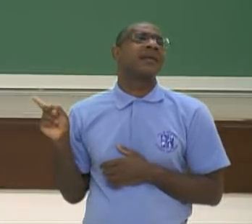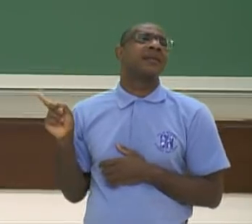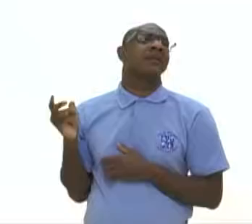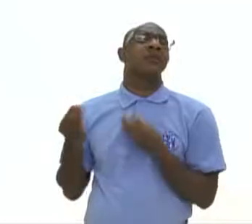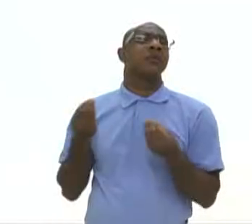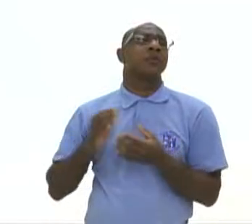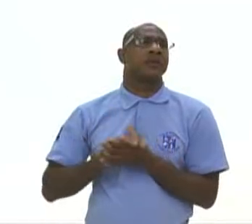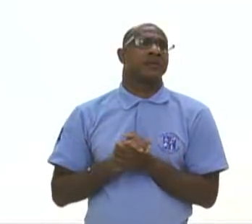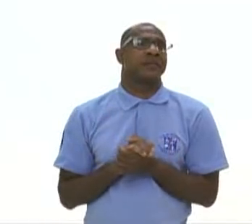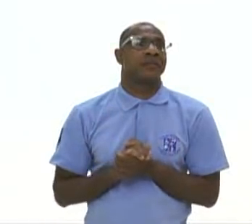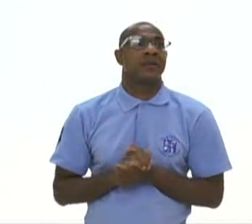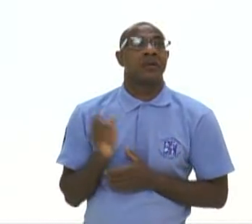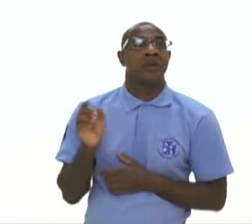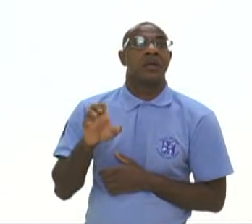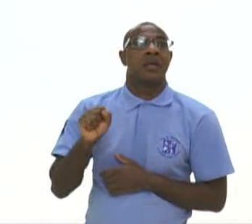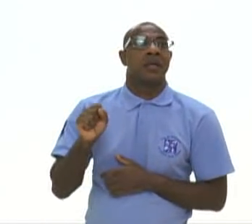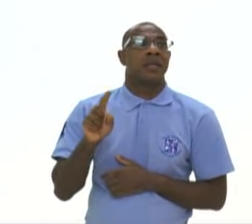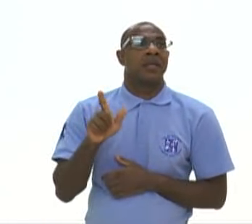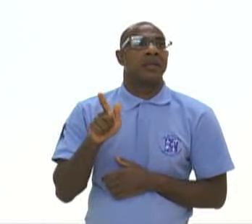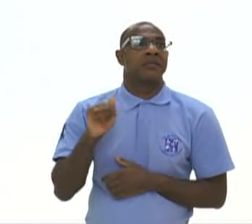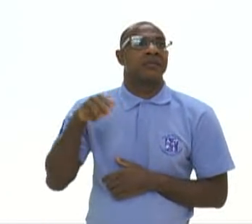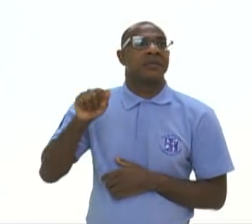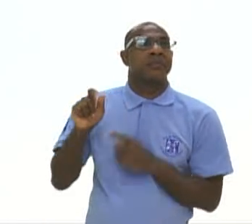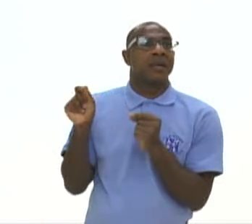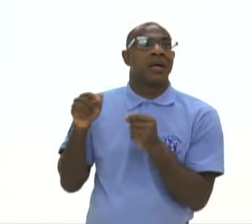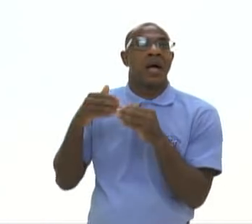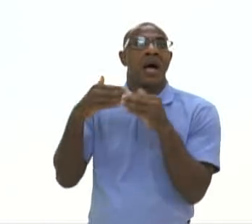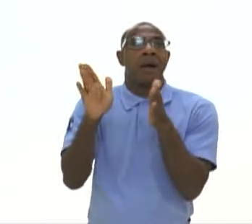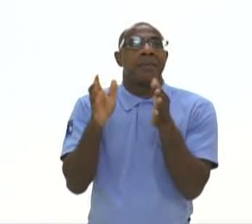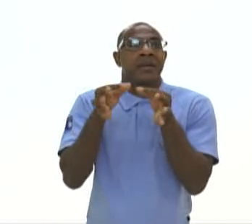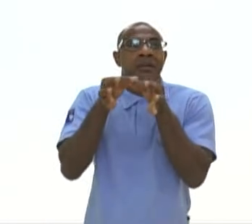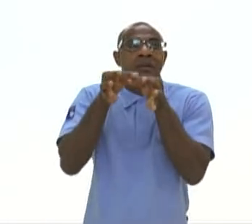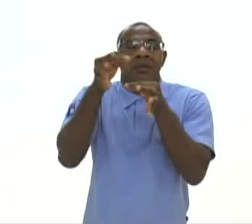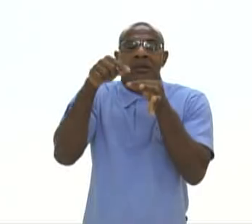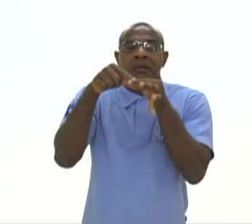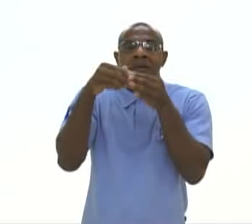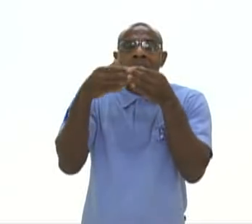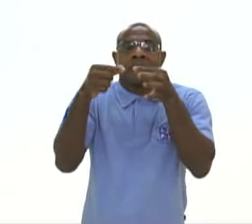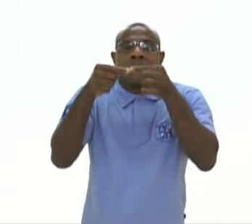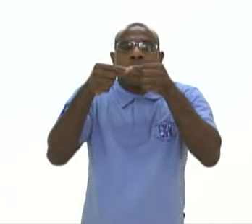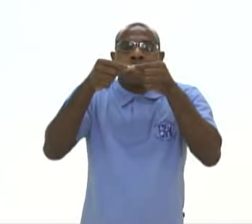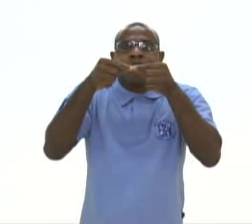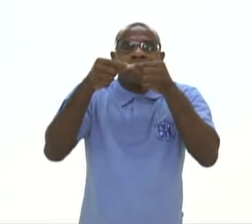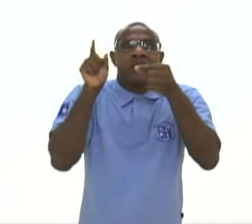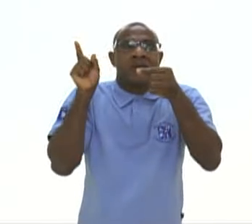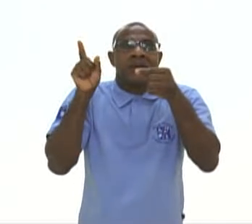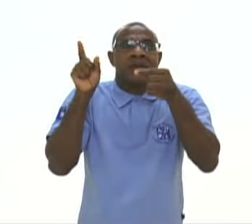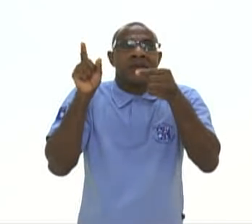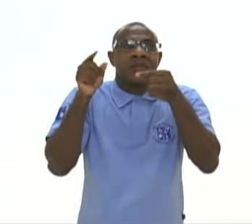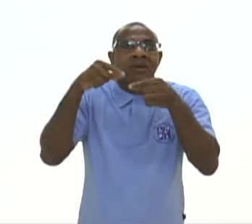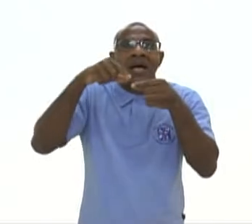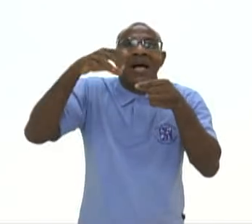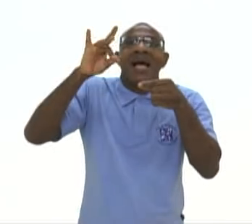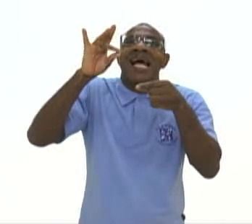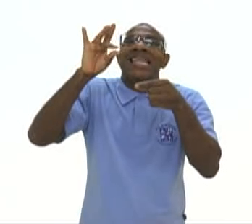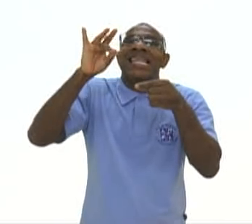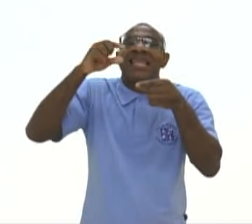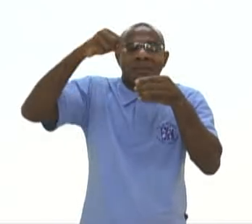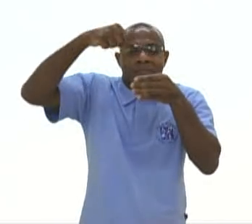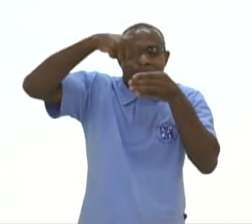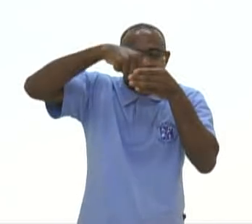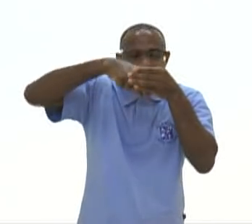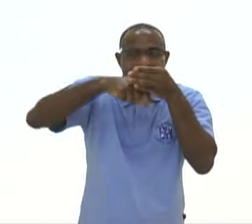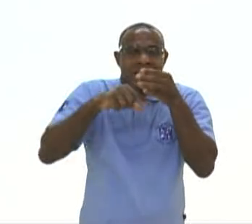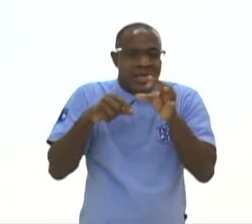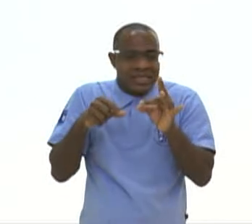tela. O estigma vai ser a abertura que o carpelo vai ter. Então ele vai produzir um líquido que vai